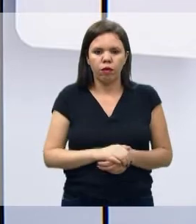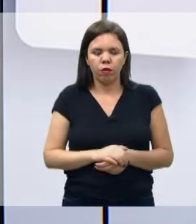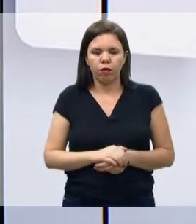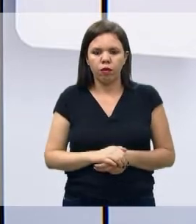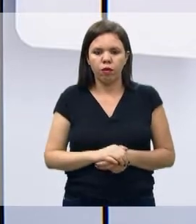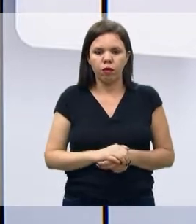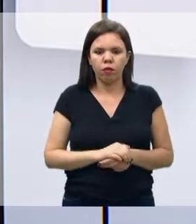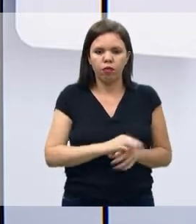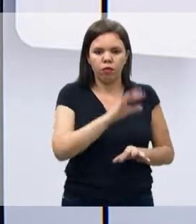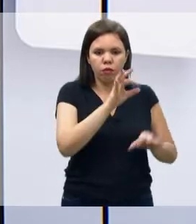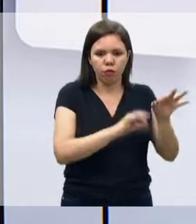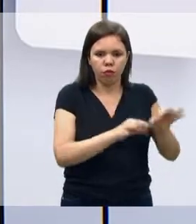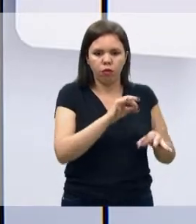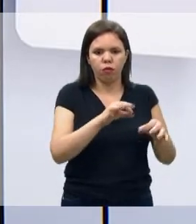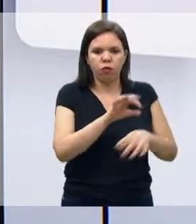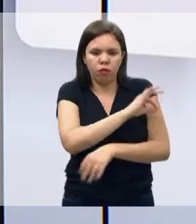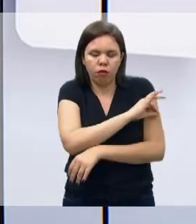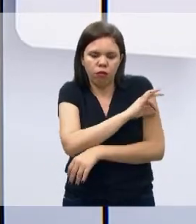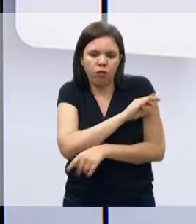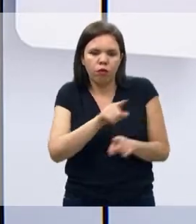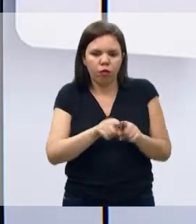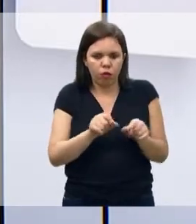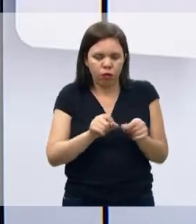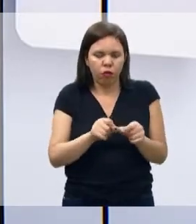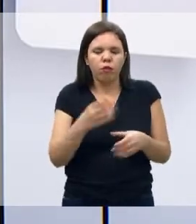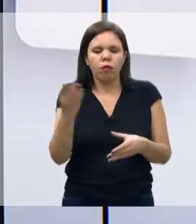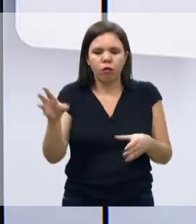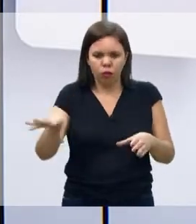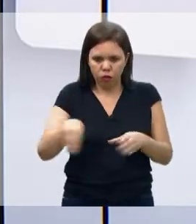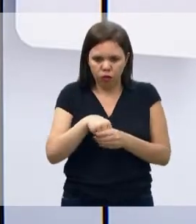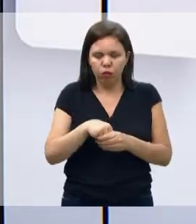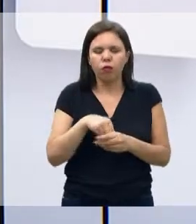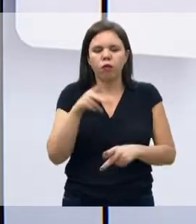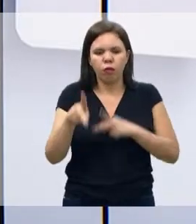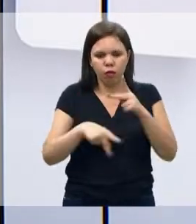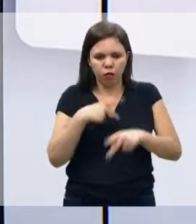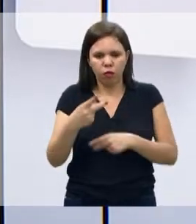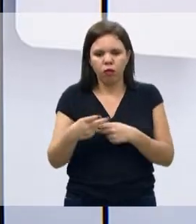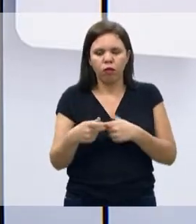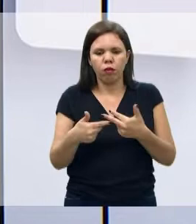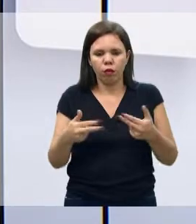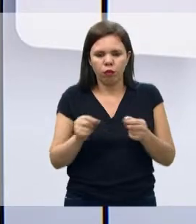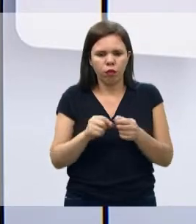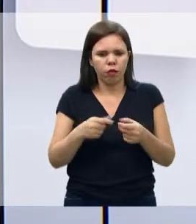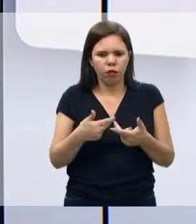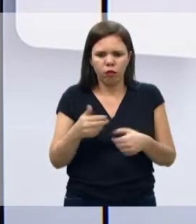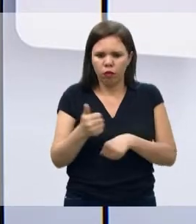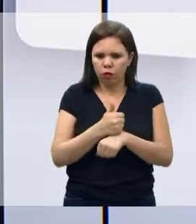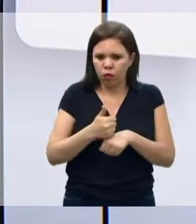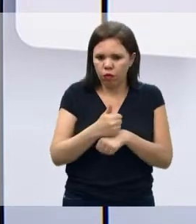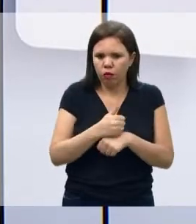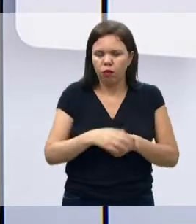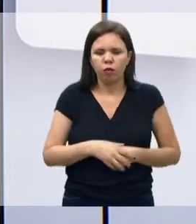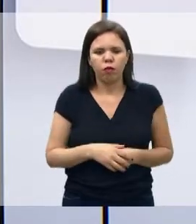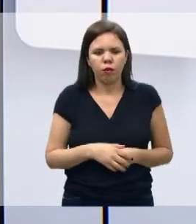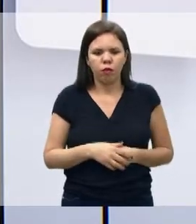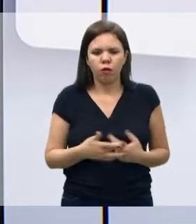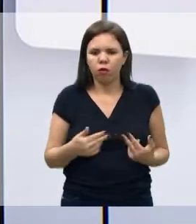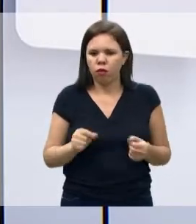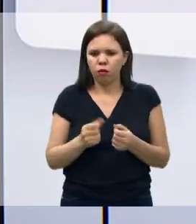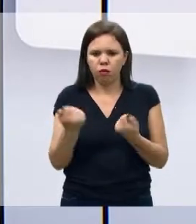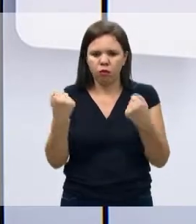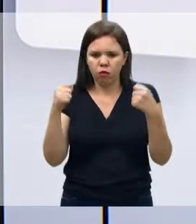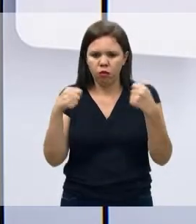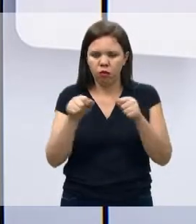executivo, que ele tenha, né, a possibilidade de estar inserindo essas pessoas em algumas atividades, seja profissionais, laborais, enfim,